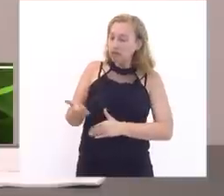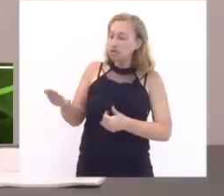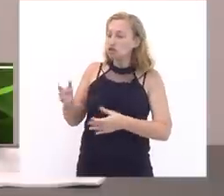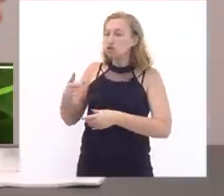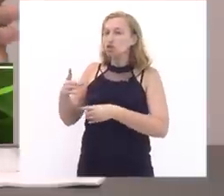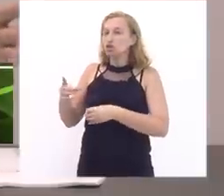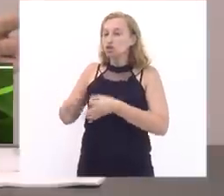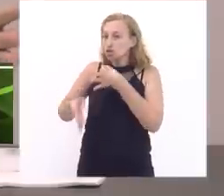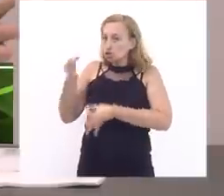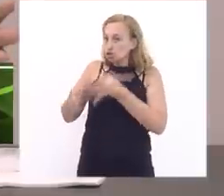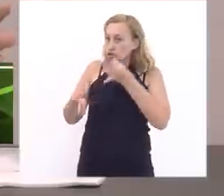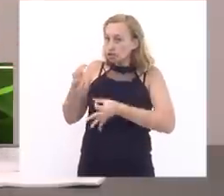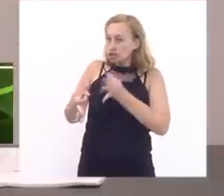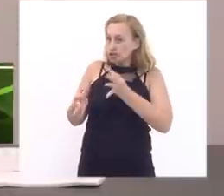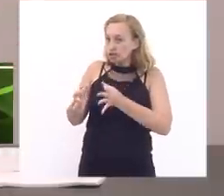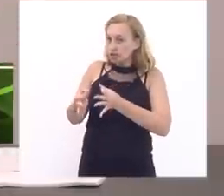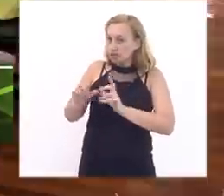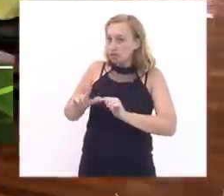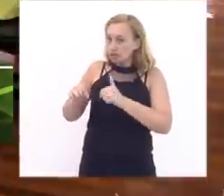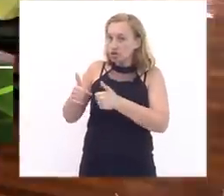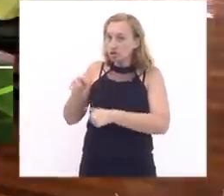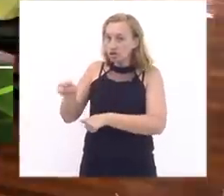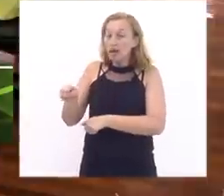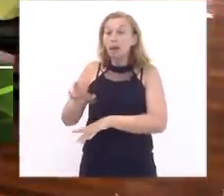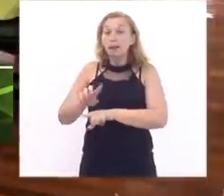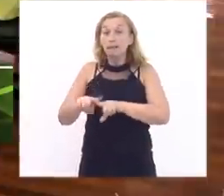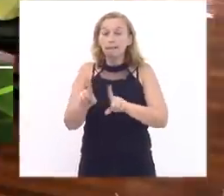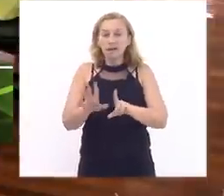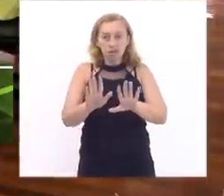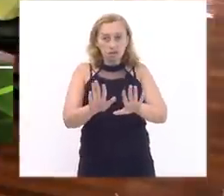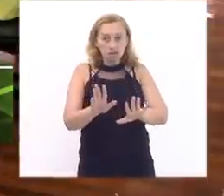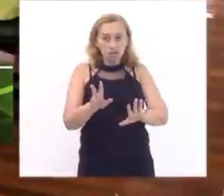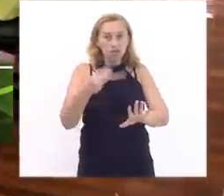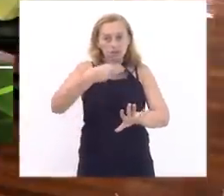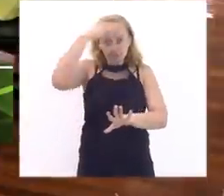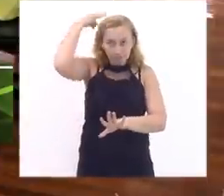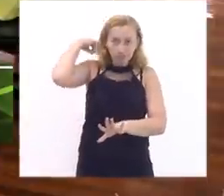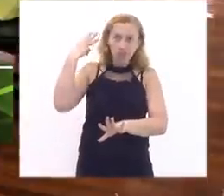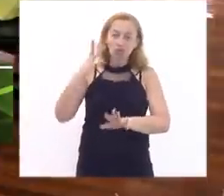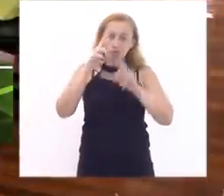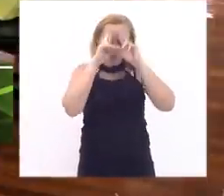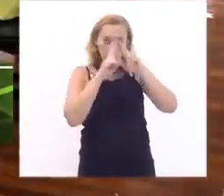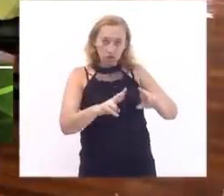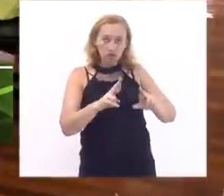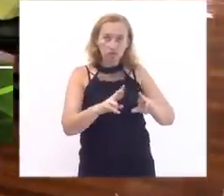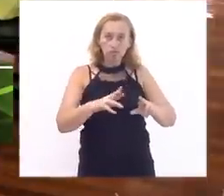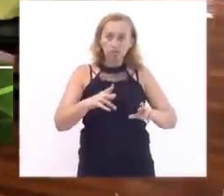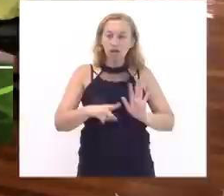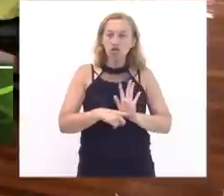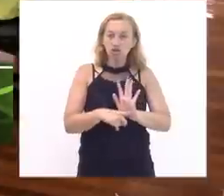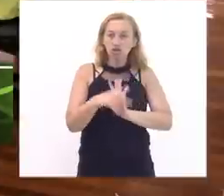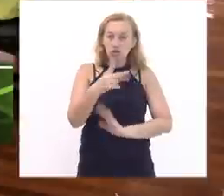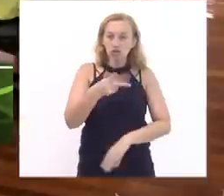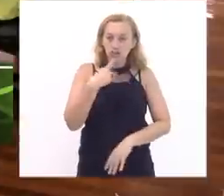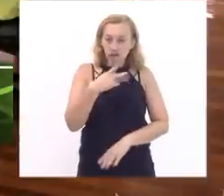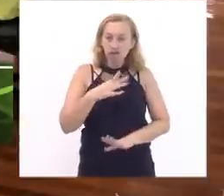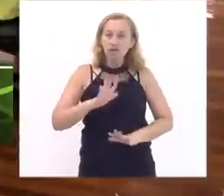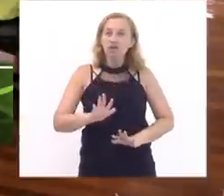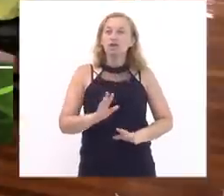embolar o meio de campo. Aqui, você... Mas a questão, Márcio, com todo respeito, para contribuir com a sua fala. É só isso. A questão é